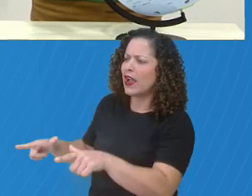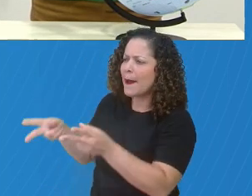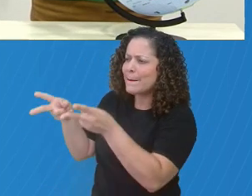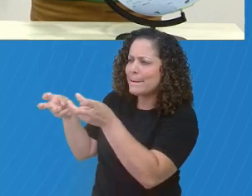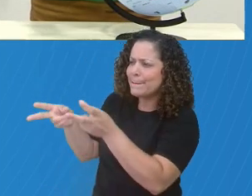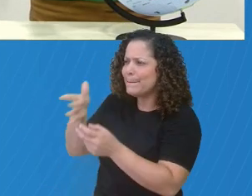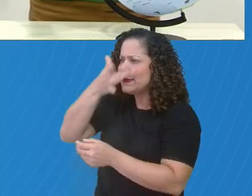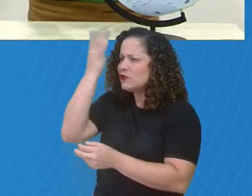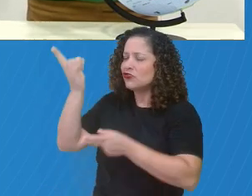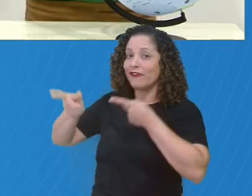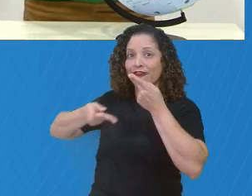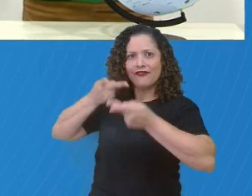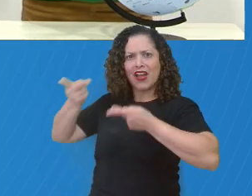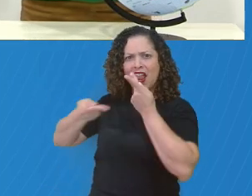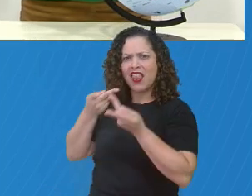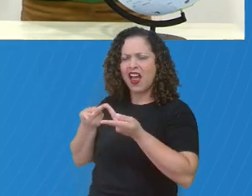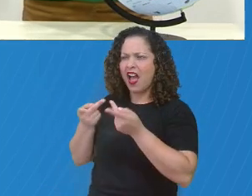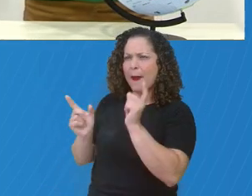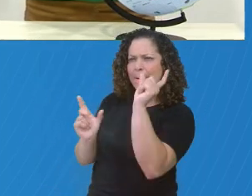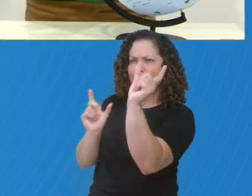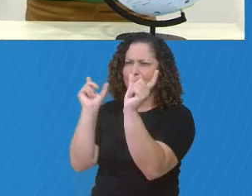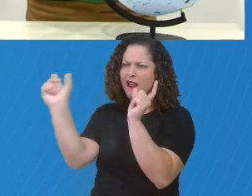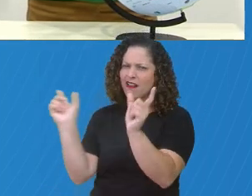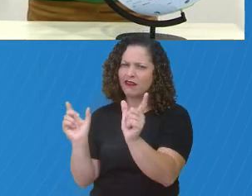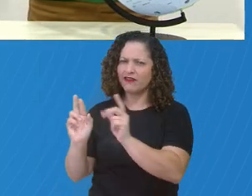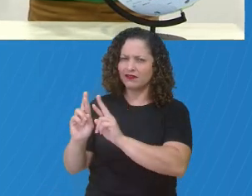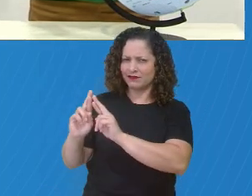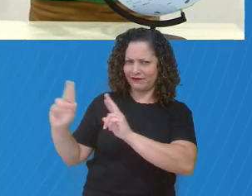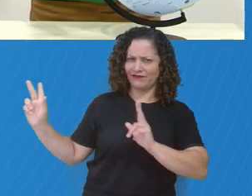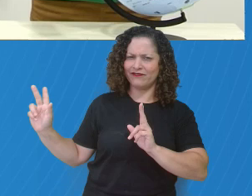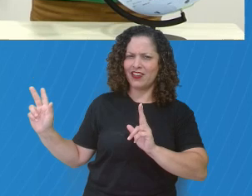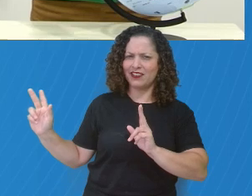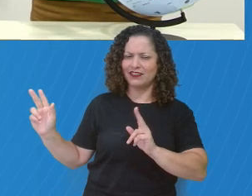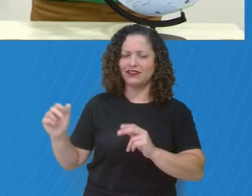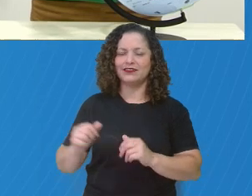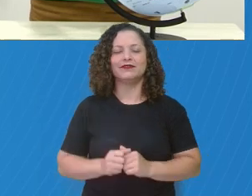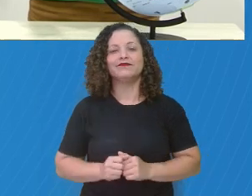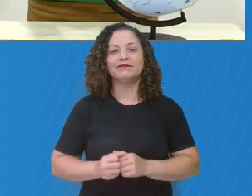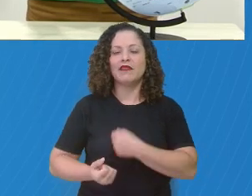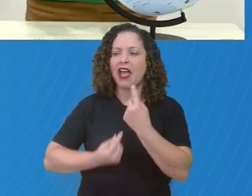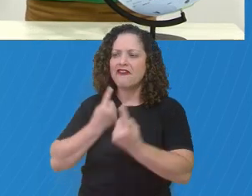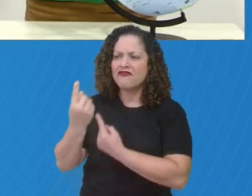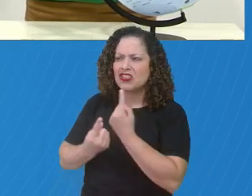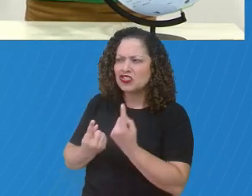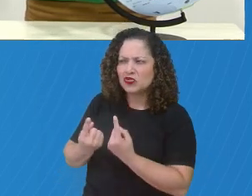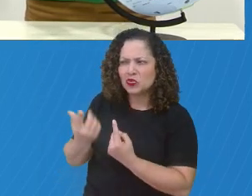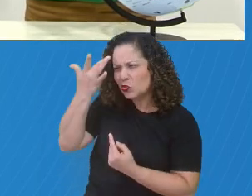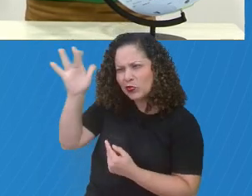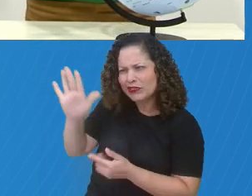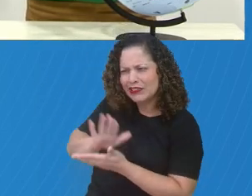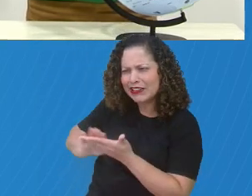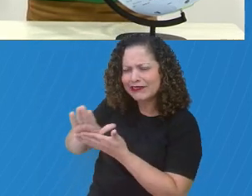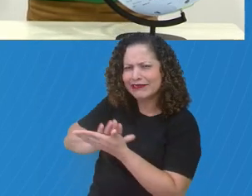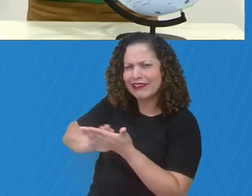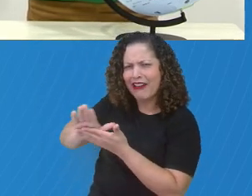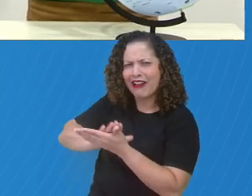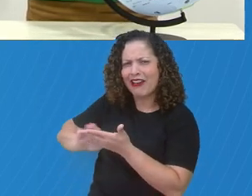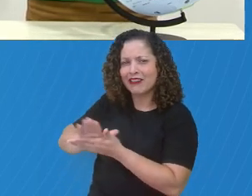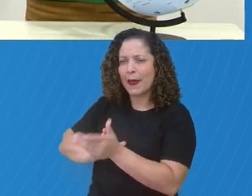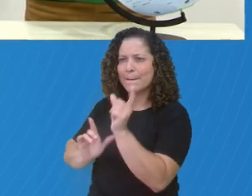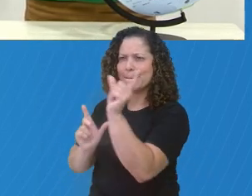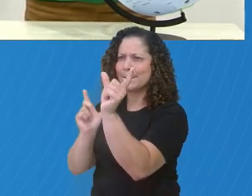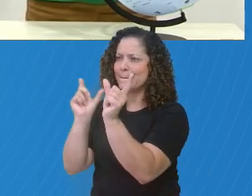pessoas falam algumas coisas diferentes da gente? Não é? Às vezes a gente nem entende algumas palavras, tá? Porque